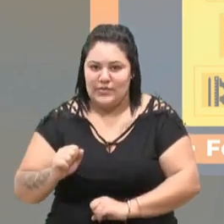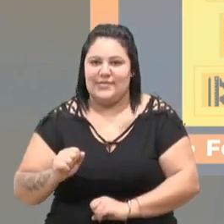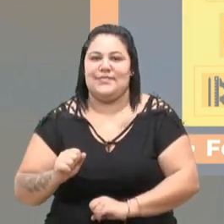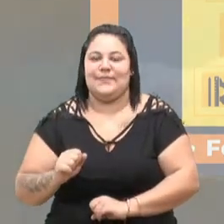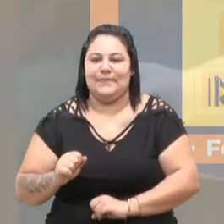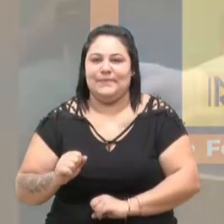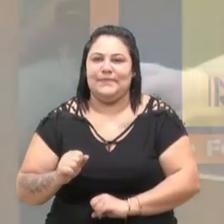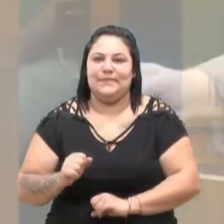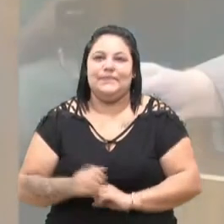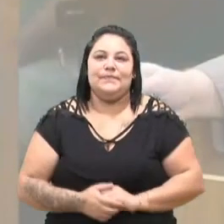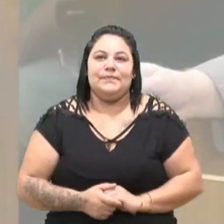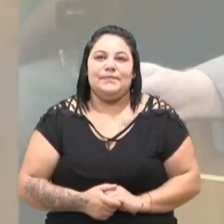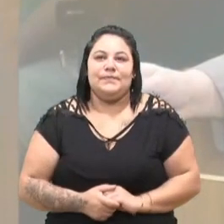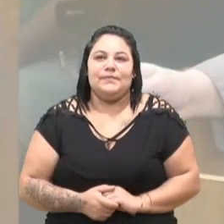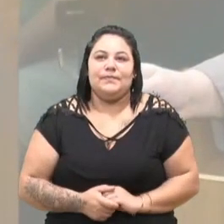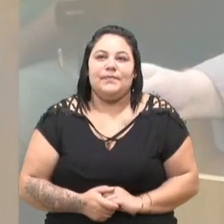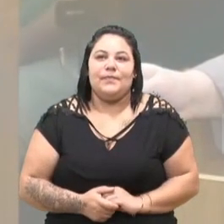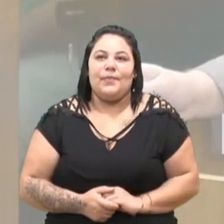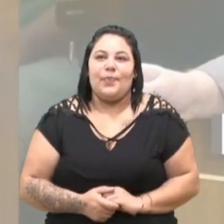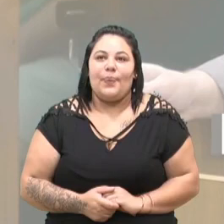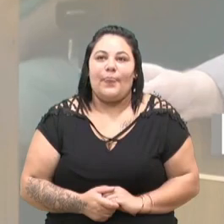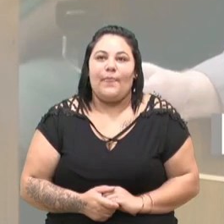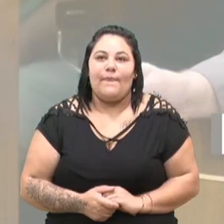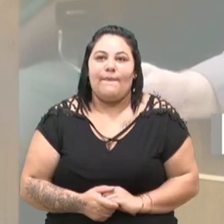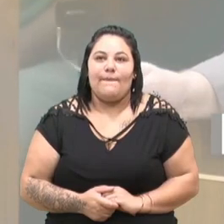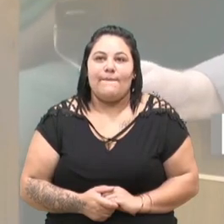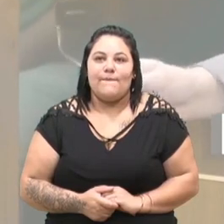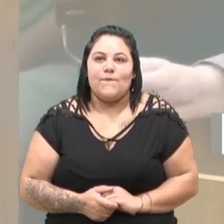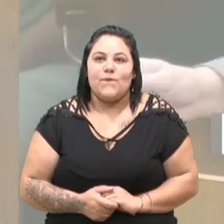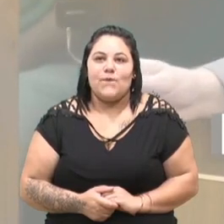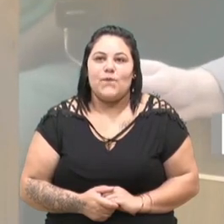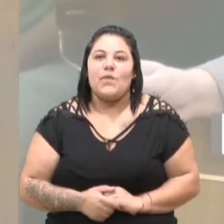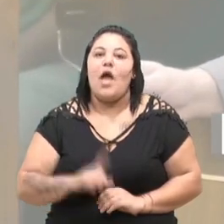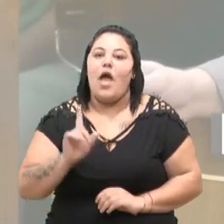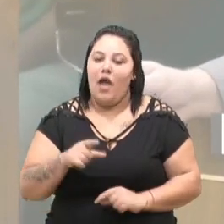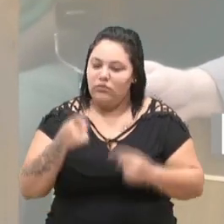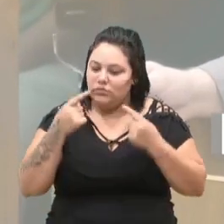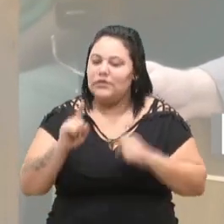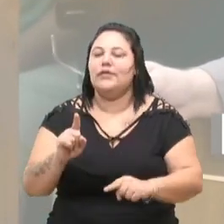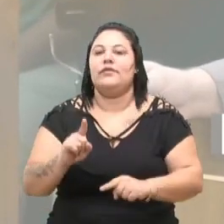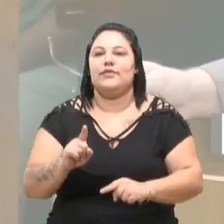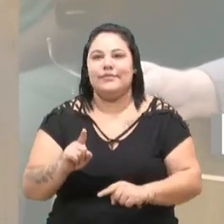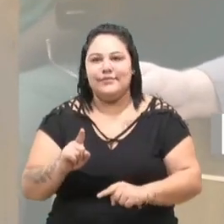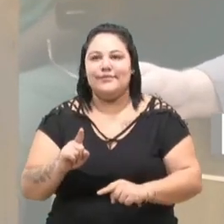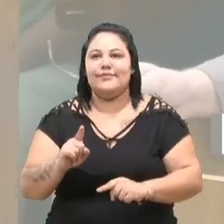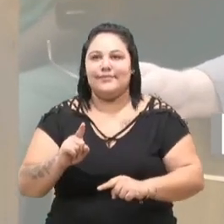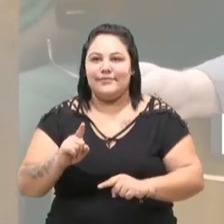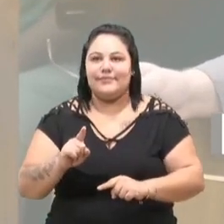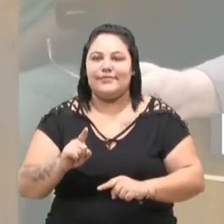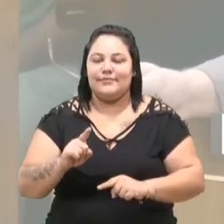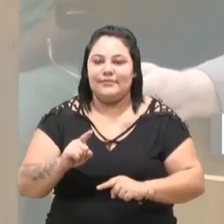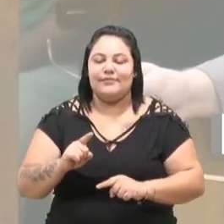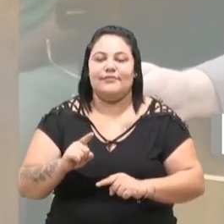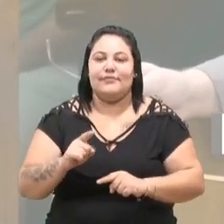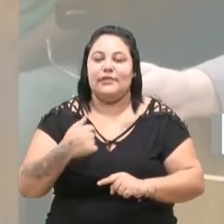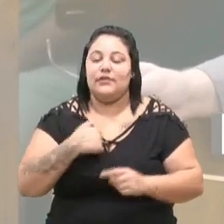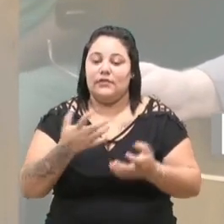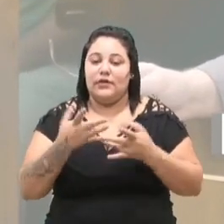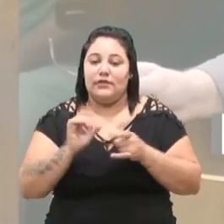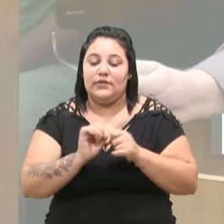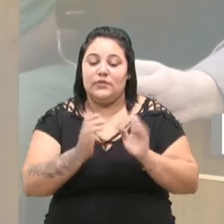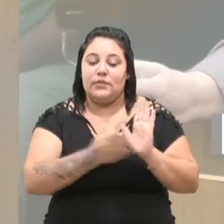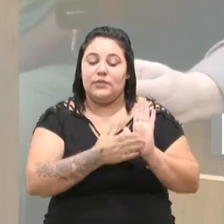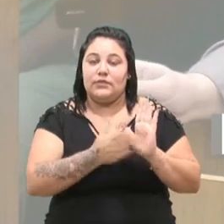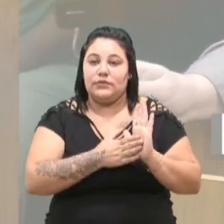É um desafio. E eu quero propor a essa